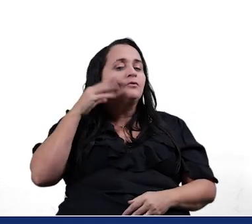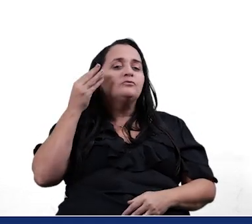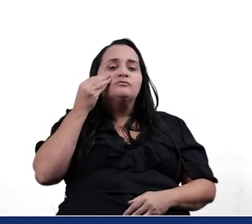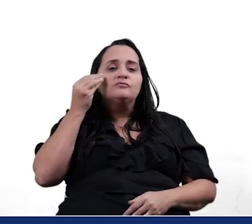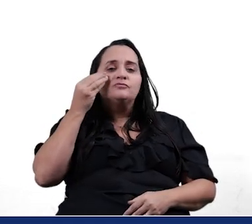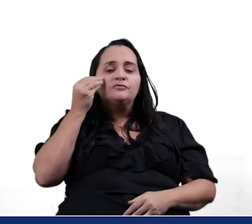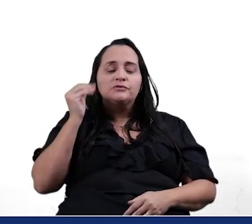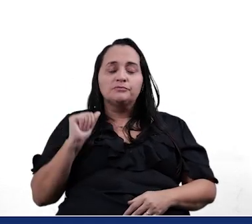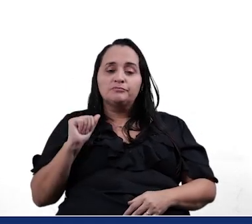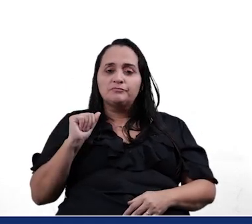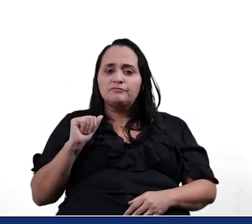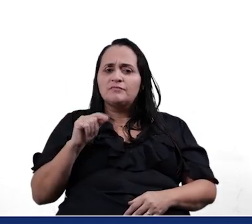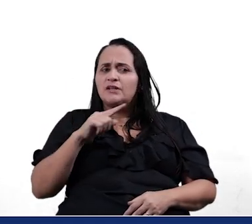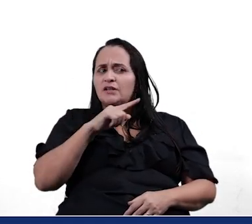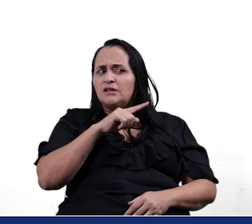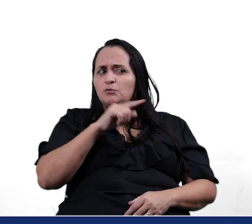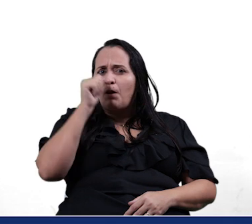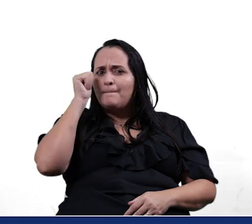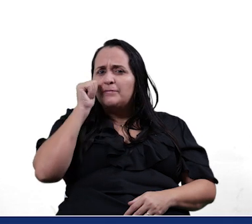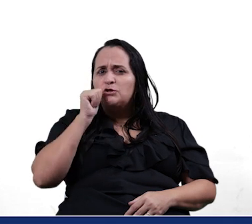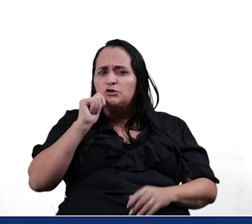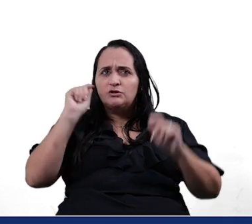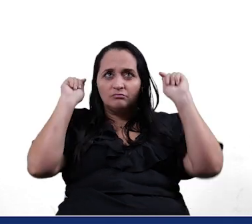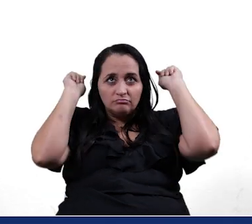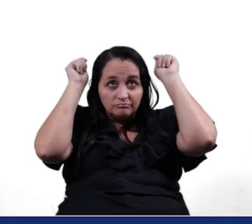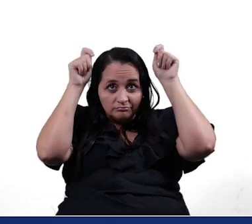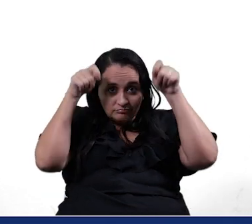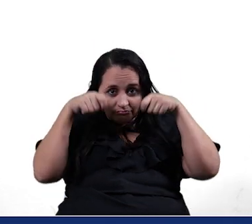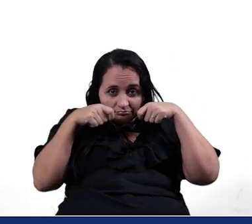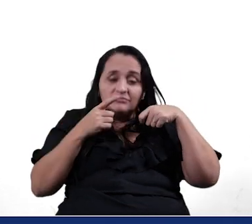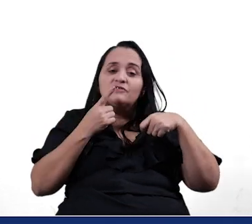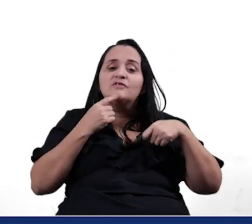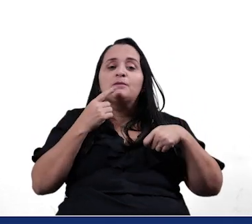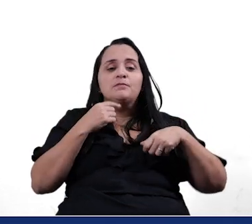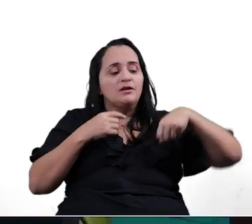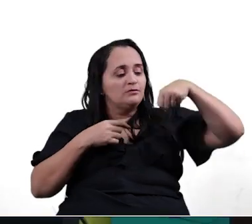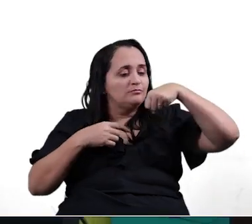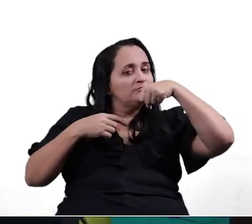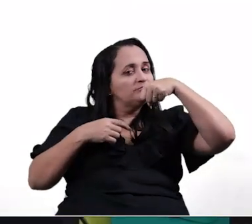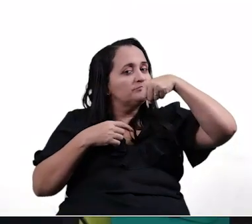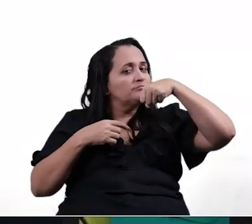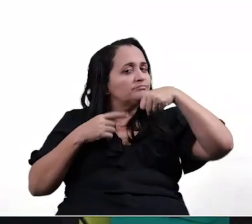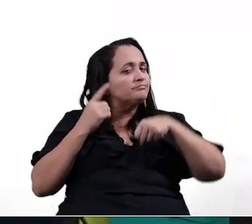E aqui tem a imagem de uma menininha com capuz vermelho e uma cestinha.